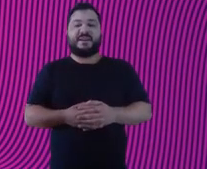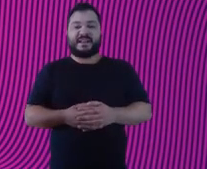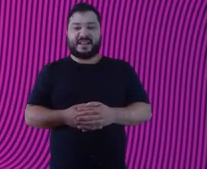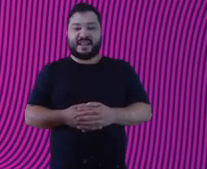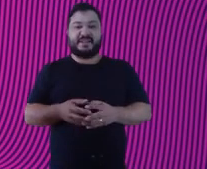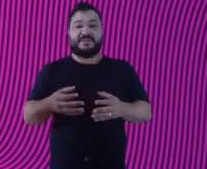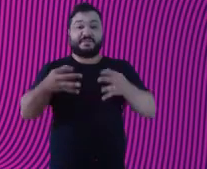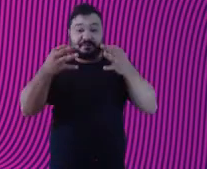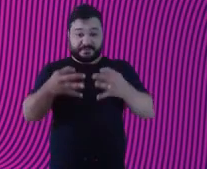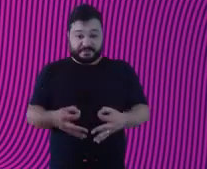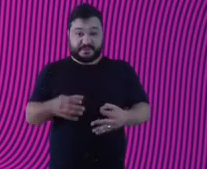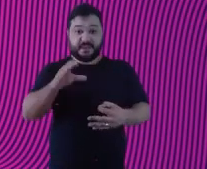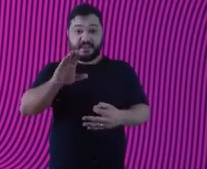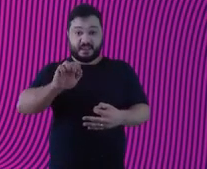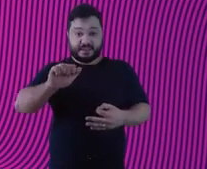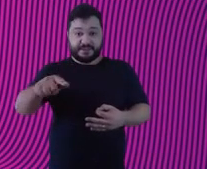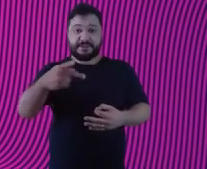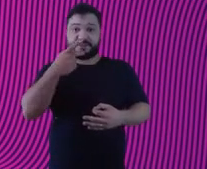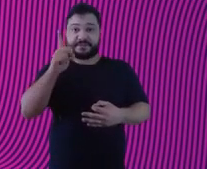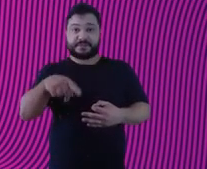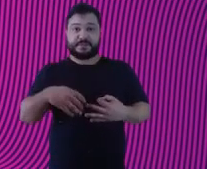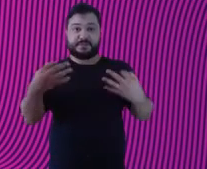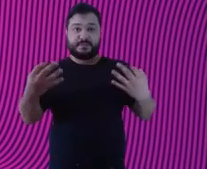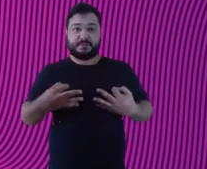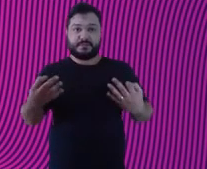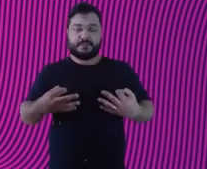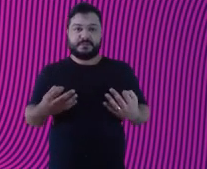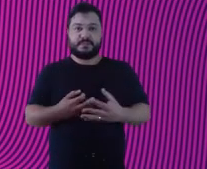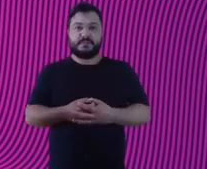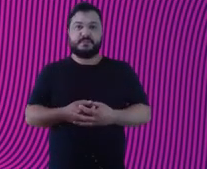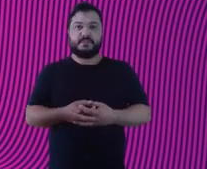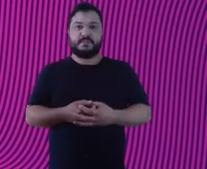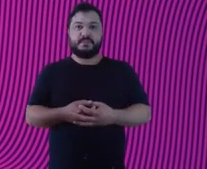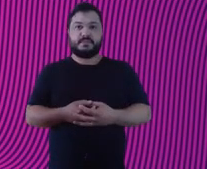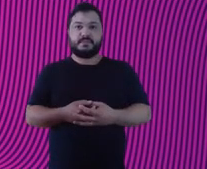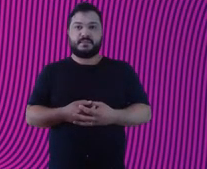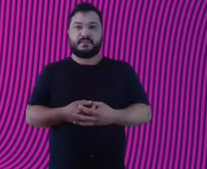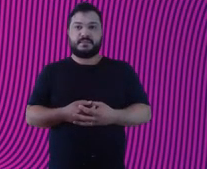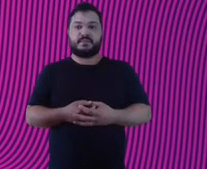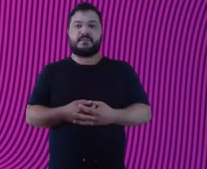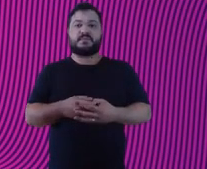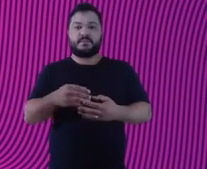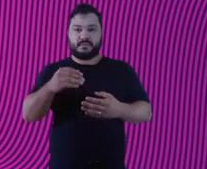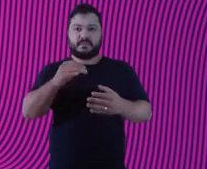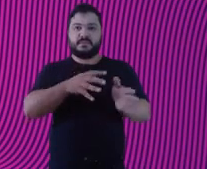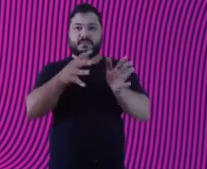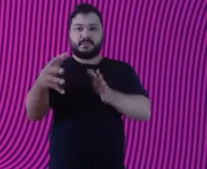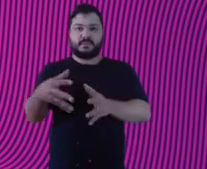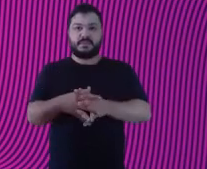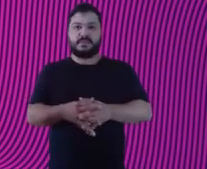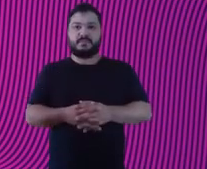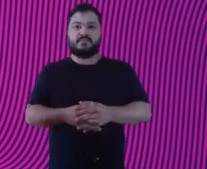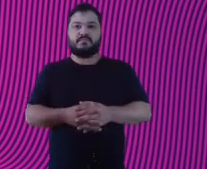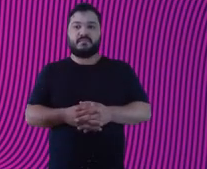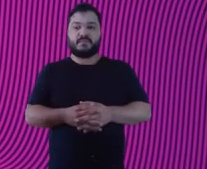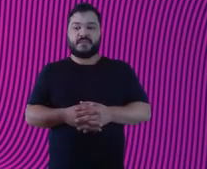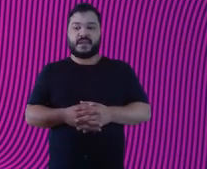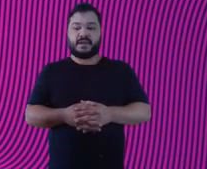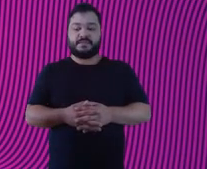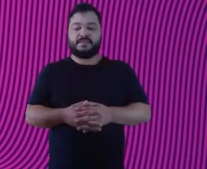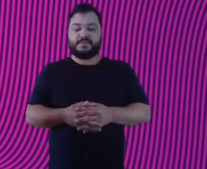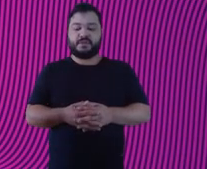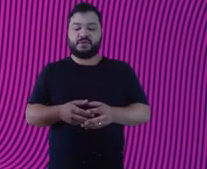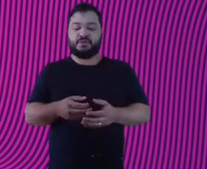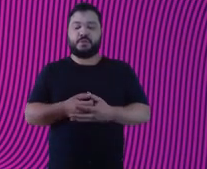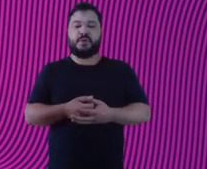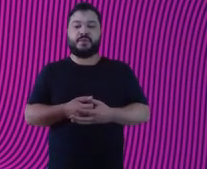Confirmando o que a Carol disse, foi excelente esse painel aqui, a apresentação dos casos. Realmente, esse modelo assim, de